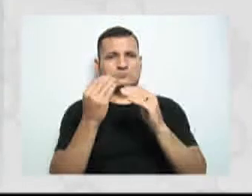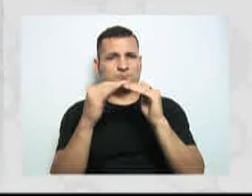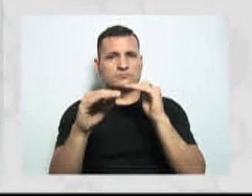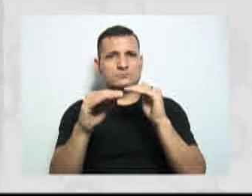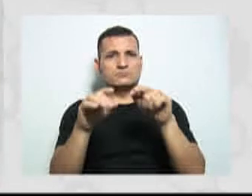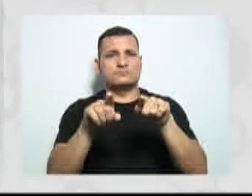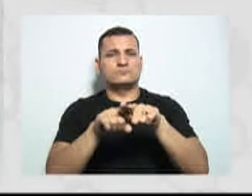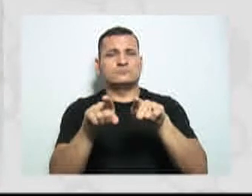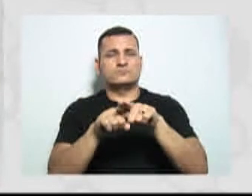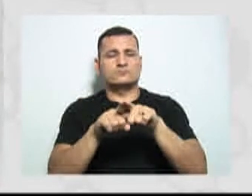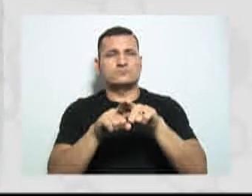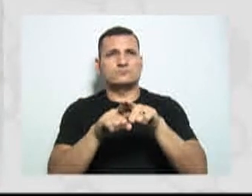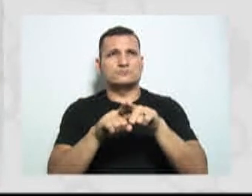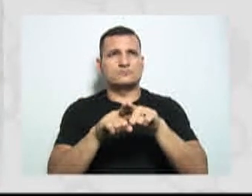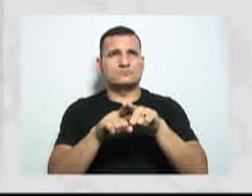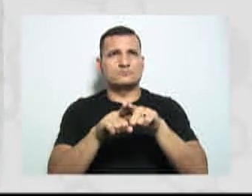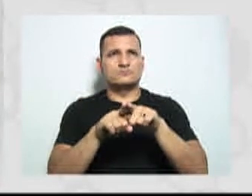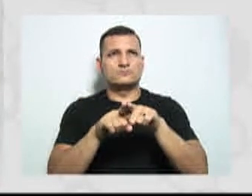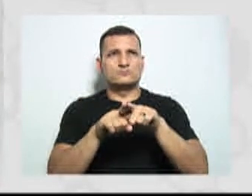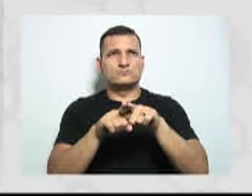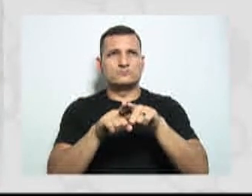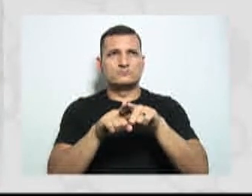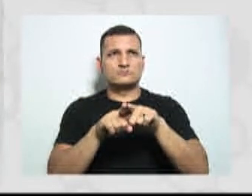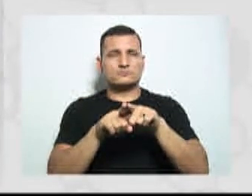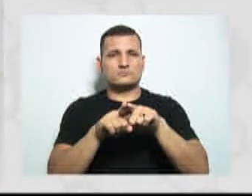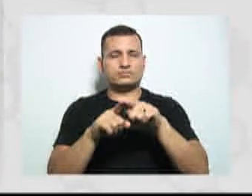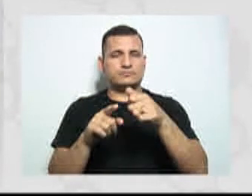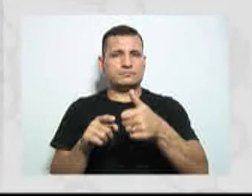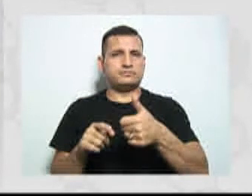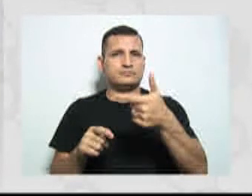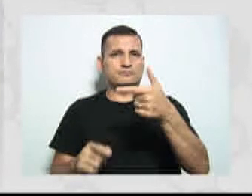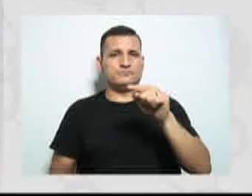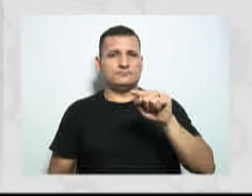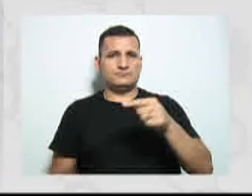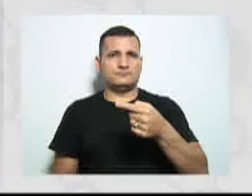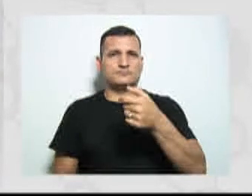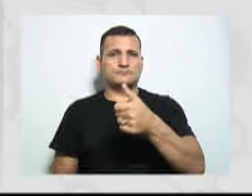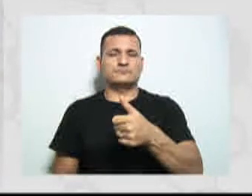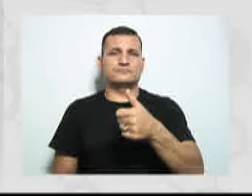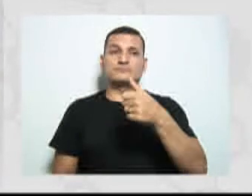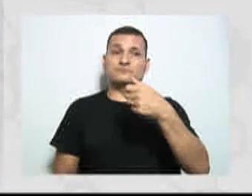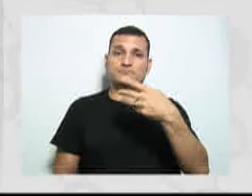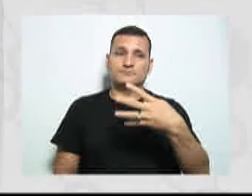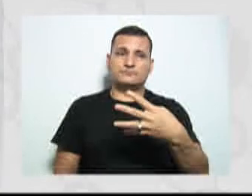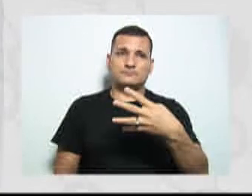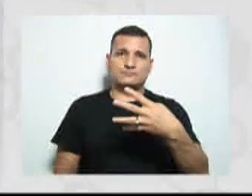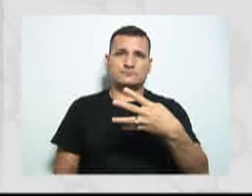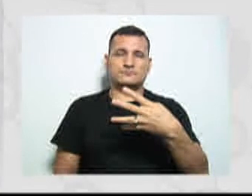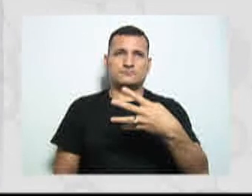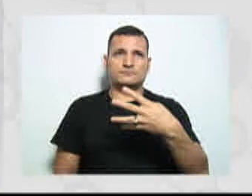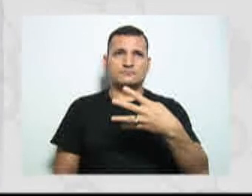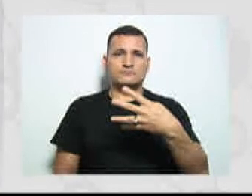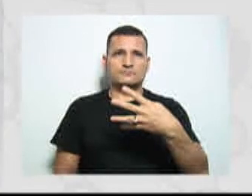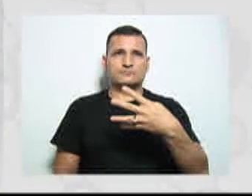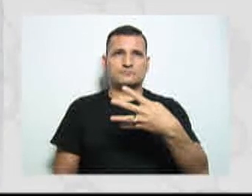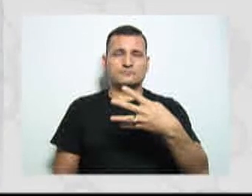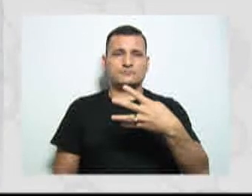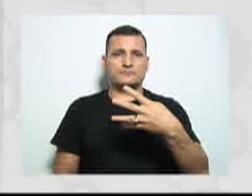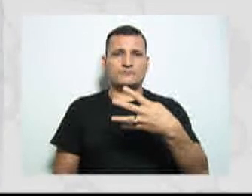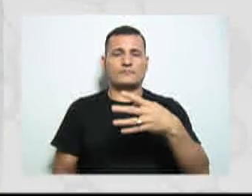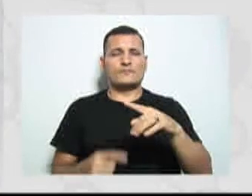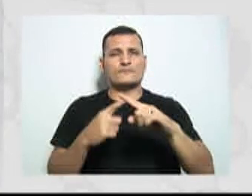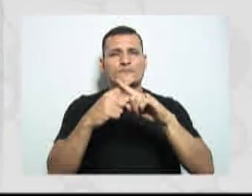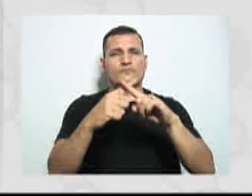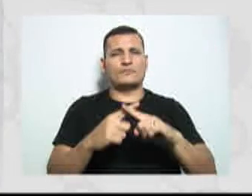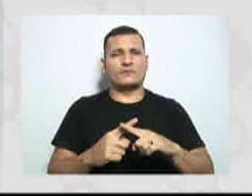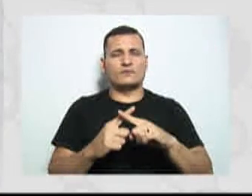era o quê? Meu custo variável, desculpem, 12,14. Vou multiplicar pela minha unidade,